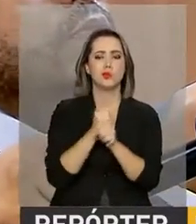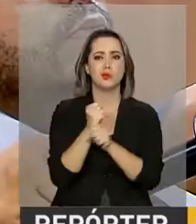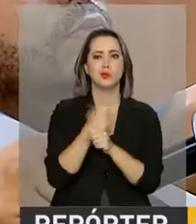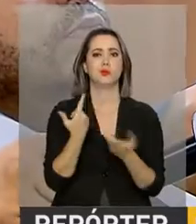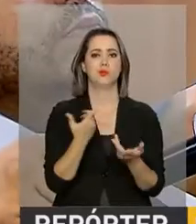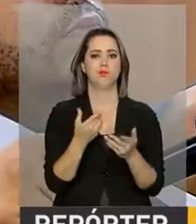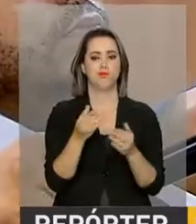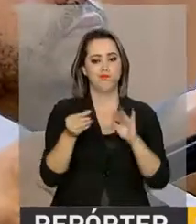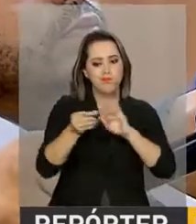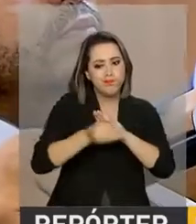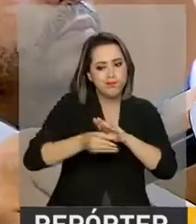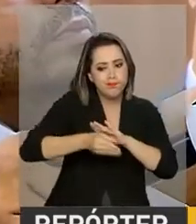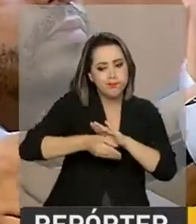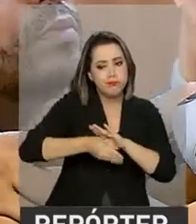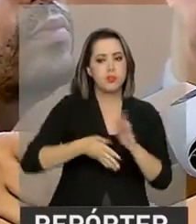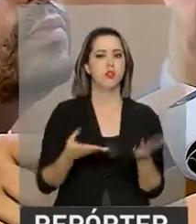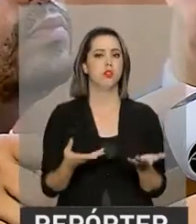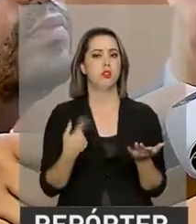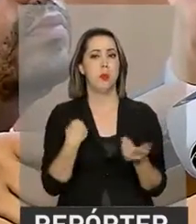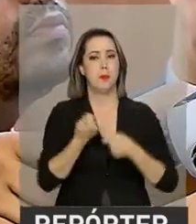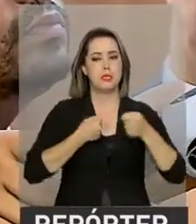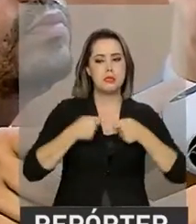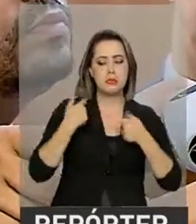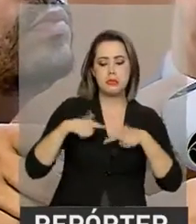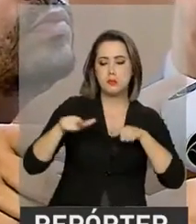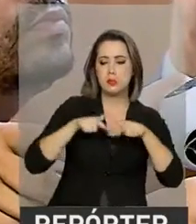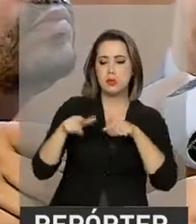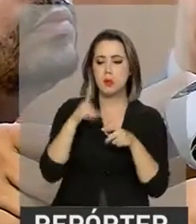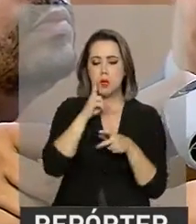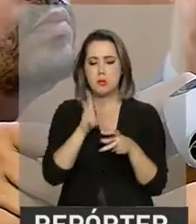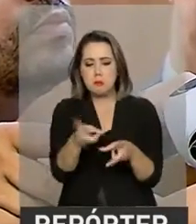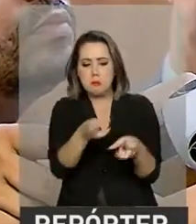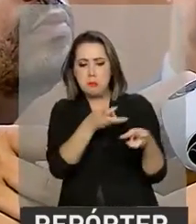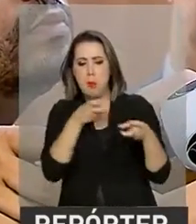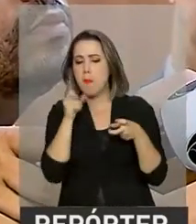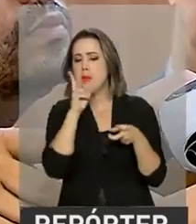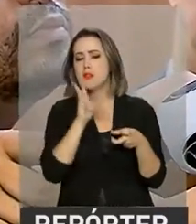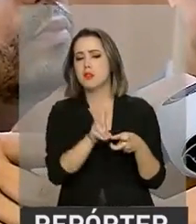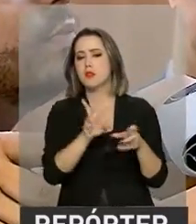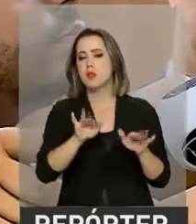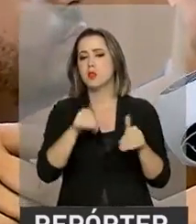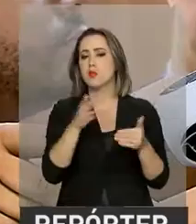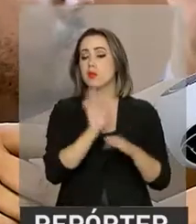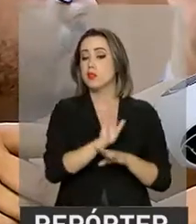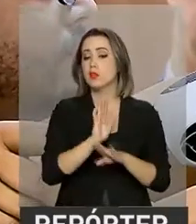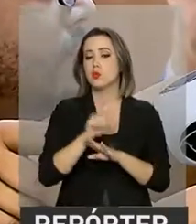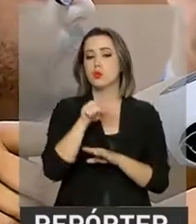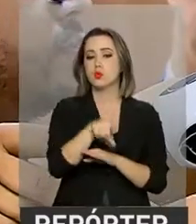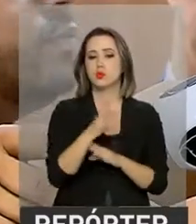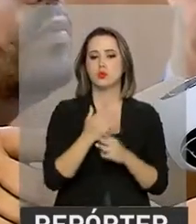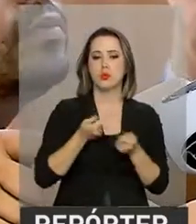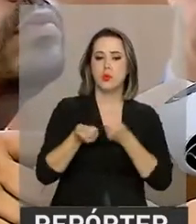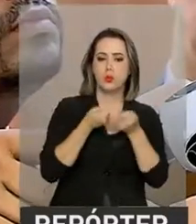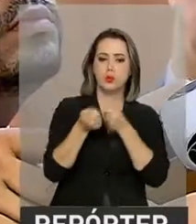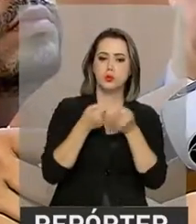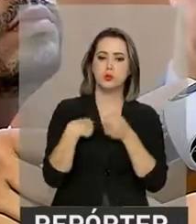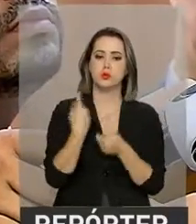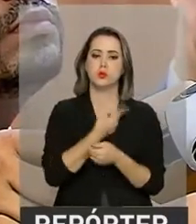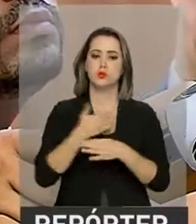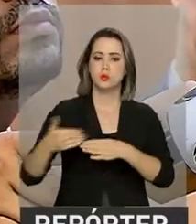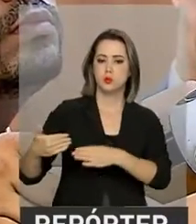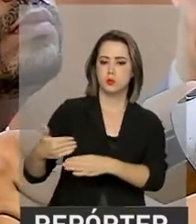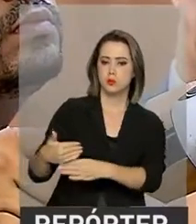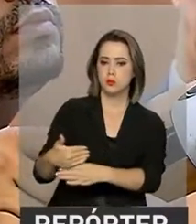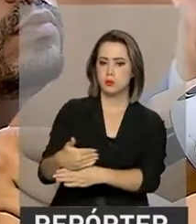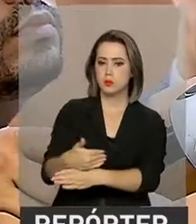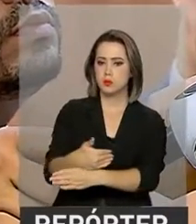temos, precisamos partir para a ação. Precisamos identificar recursos necessários para dar o suporte ao controle das nossas